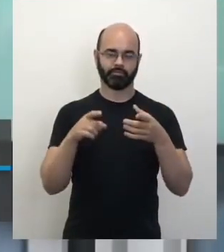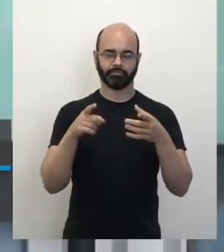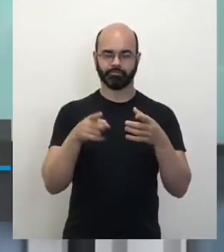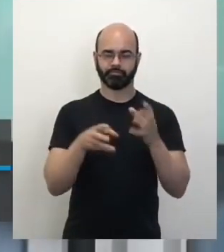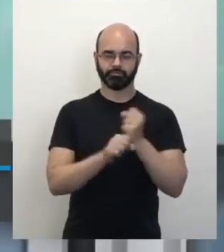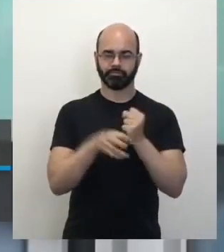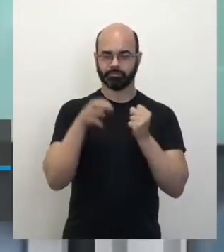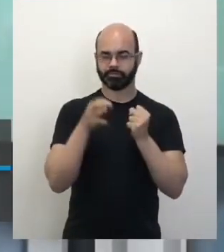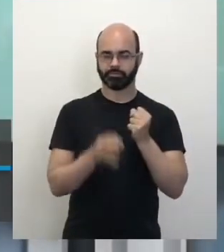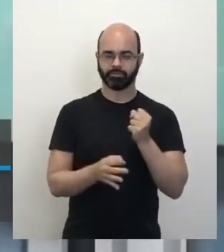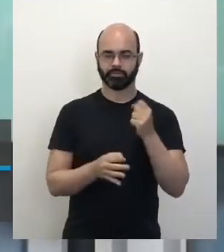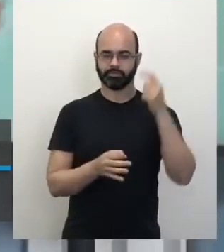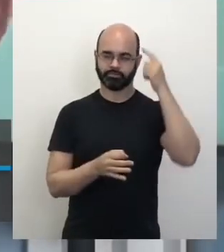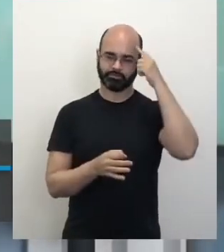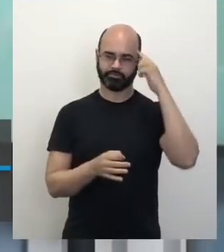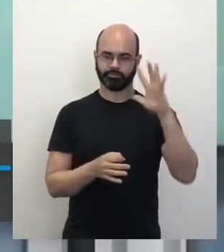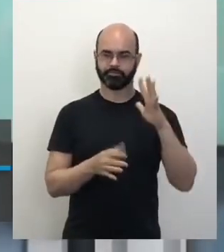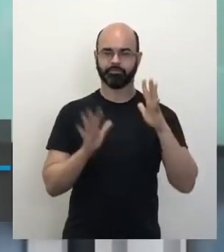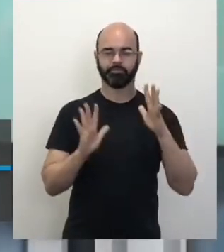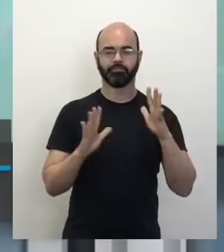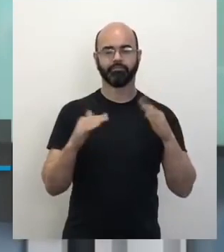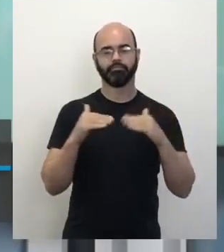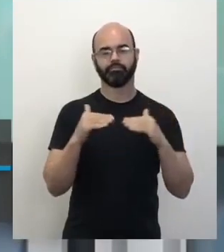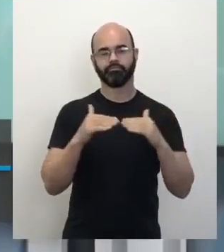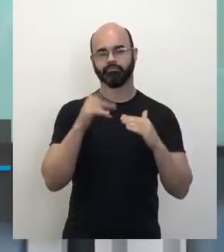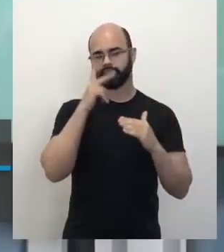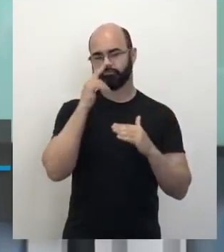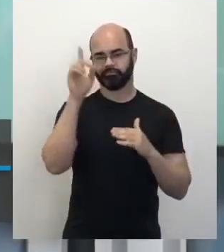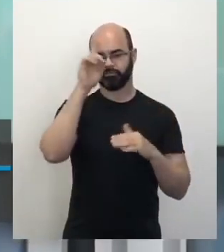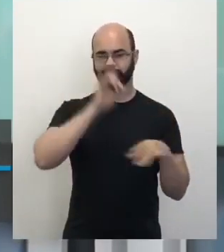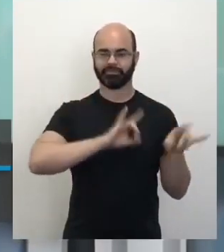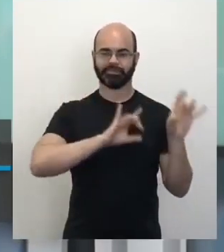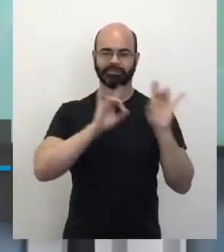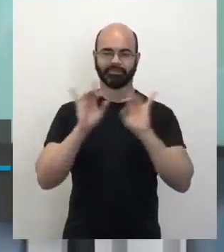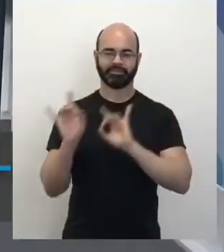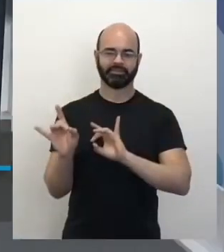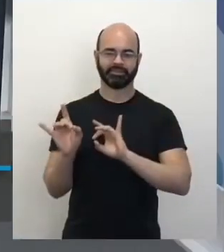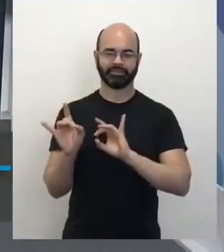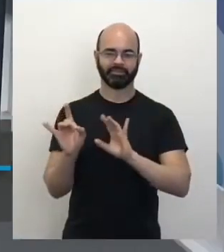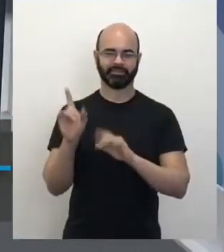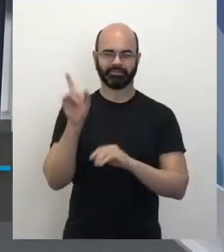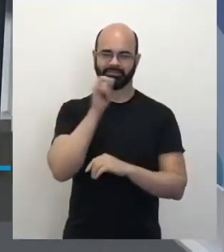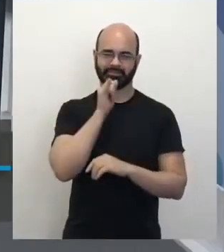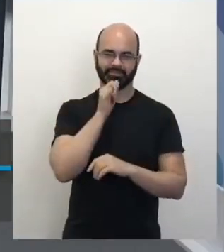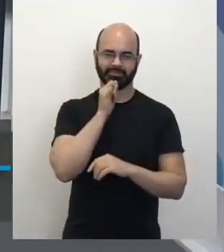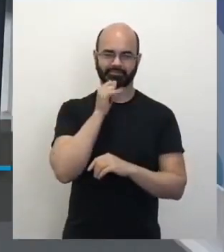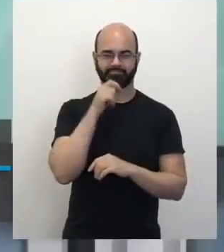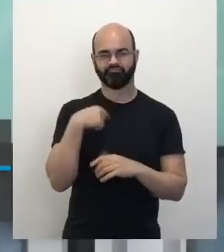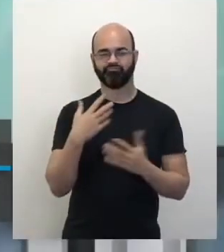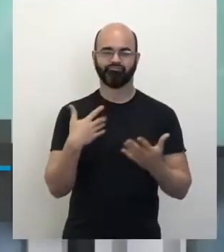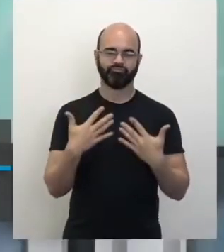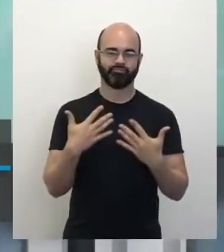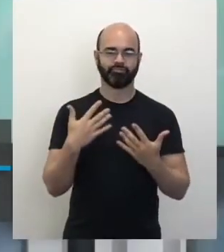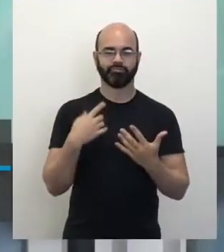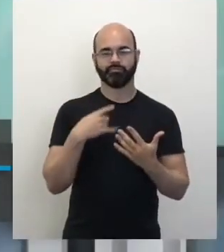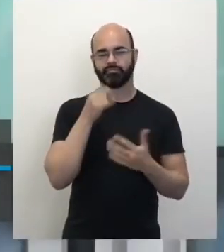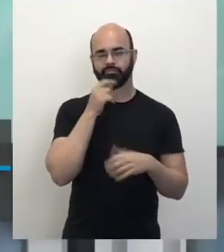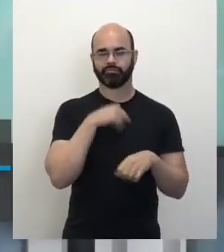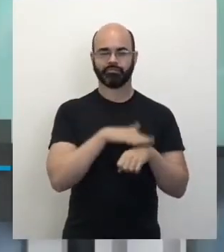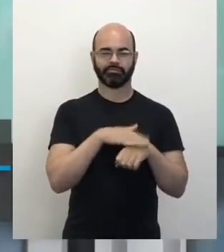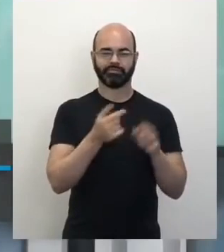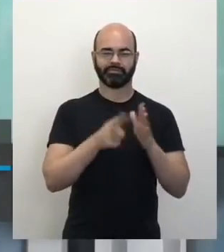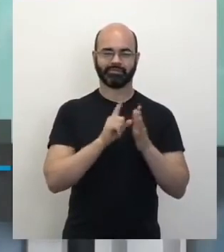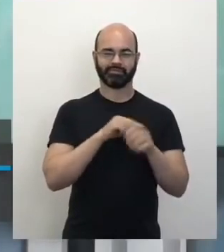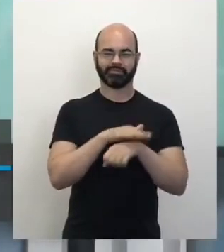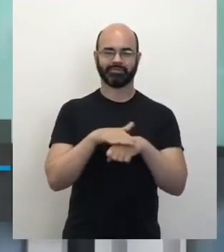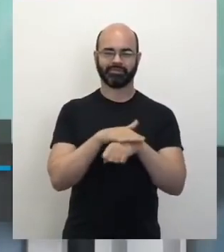vamos fugir dessa ideia, mas a ideia é como se você estivesse no cotidiano, né, Tony? Sim. Como se a gente estivesse aqui, e essa ideia mesmo, que nem vocês